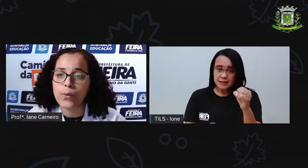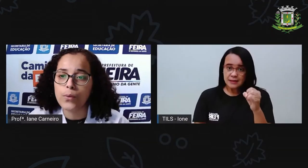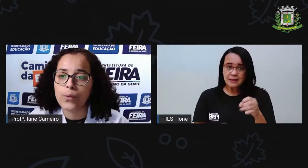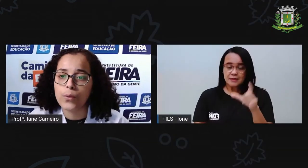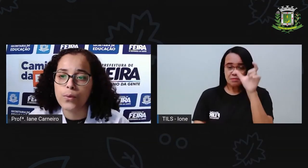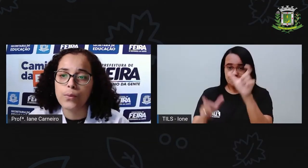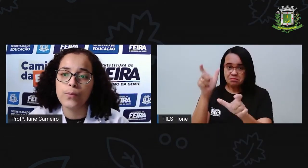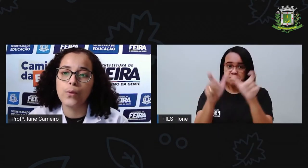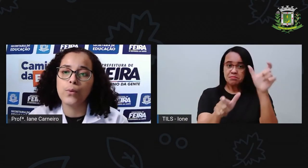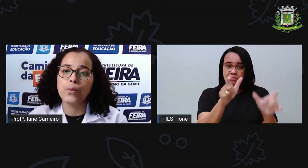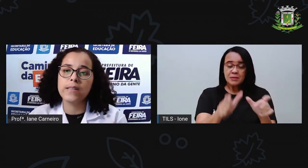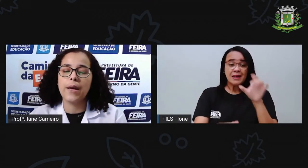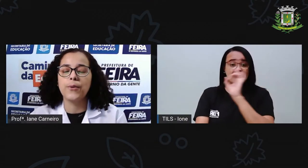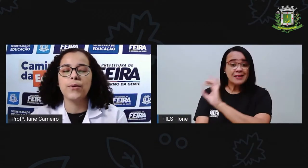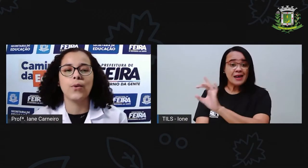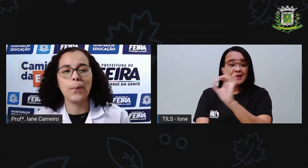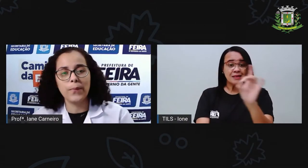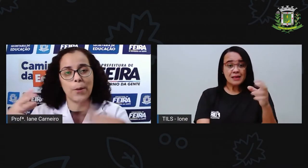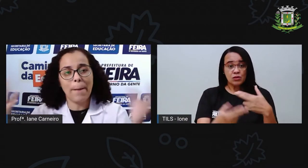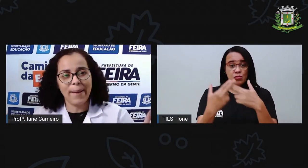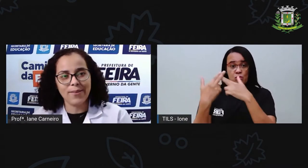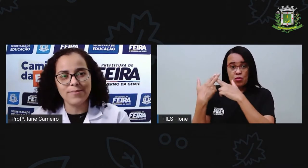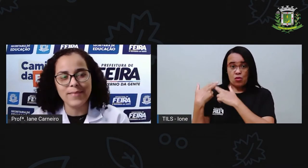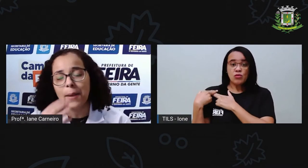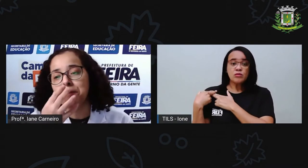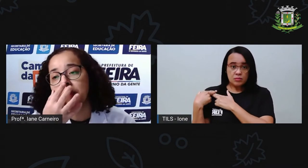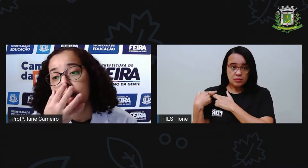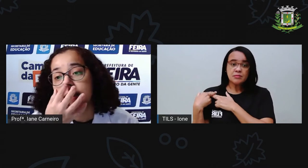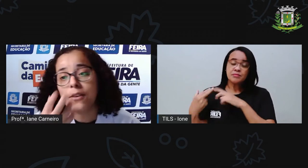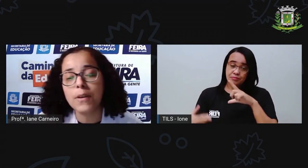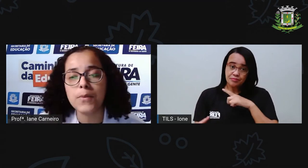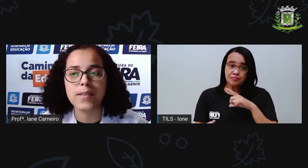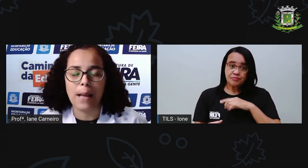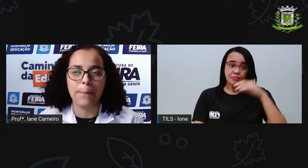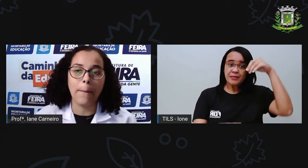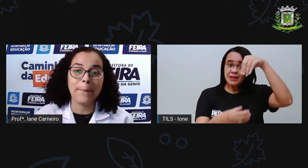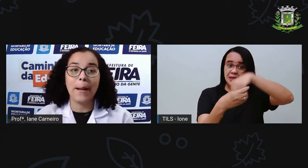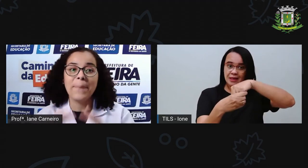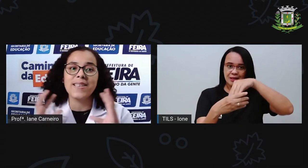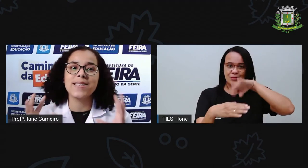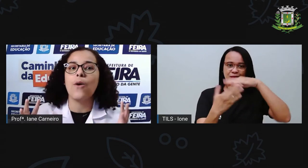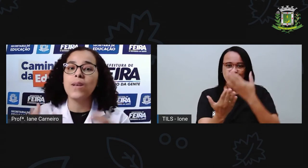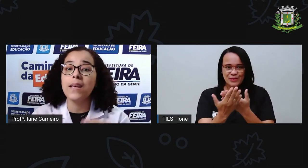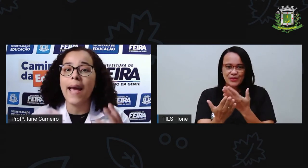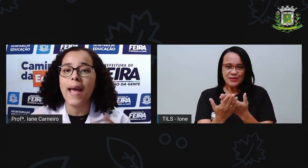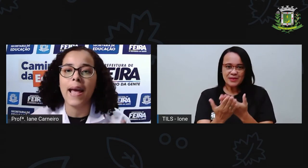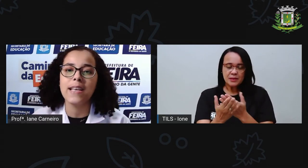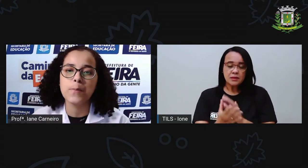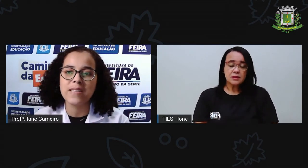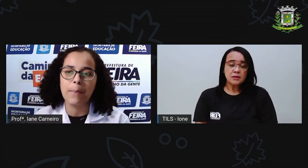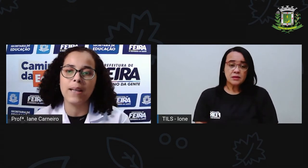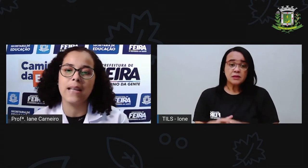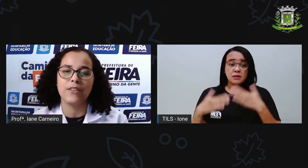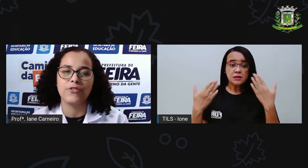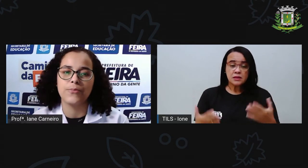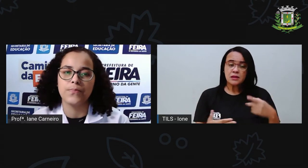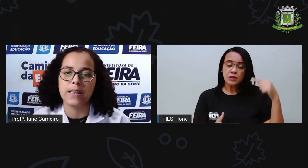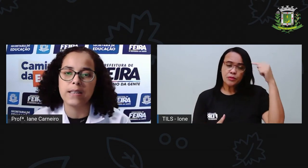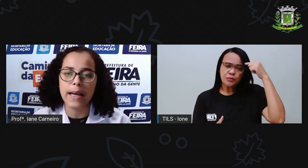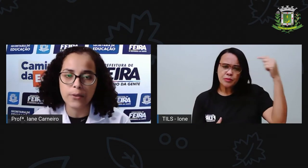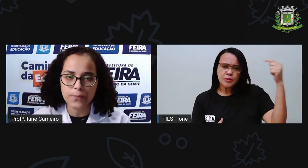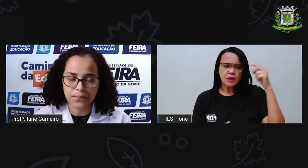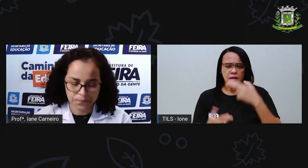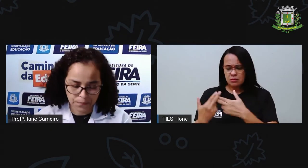papel, né? Então vamos lá. Para pensar o que é responsabilidade,